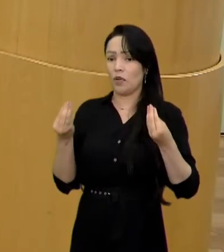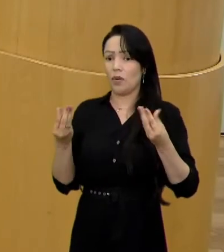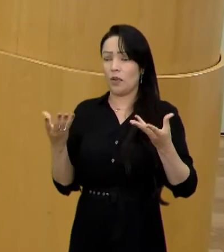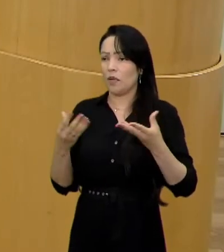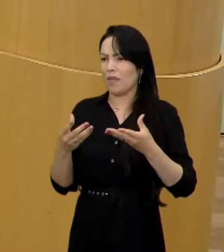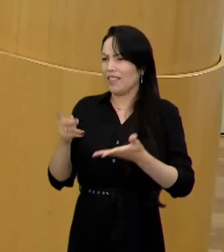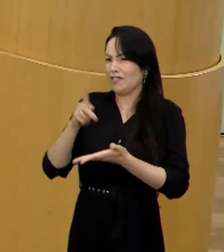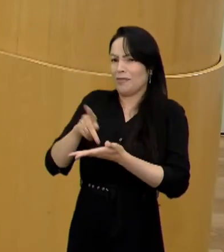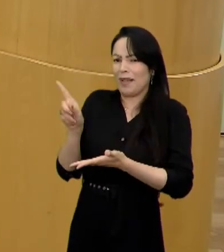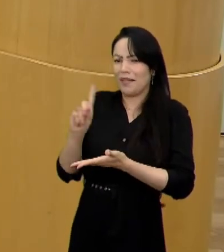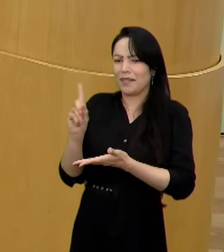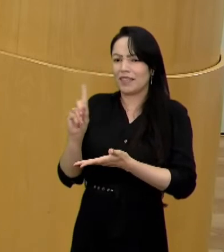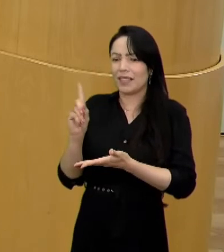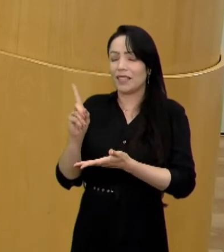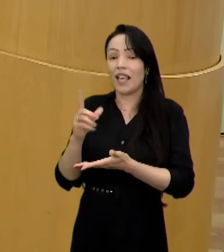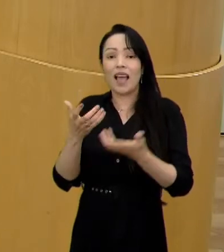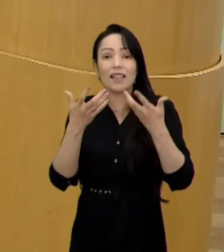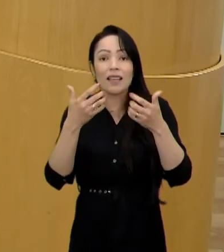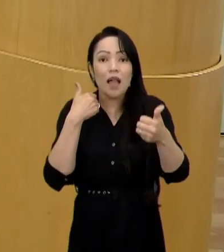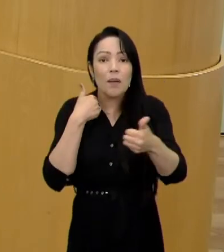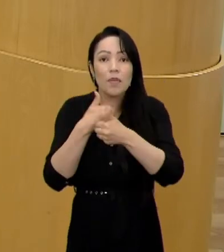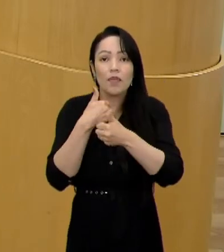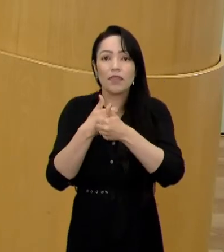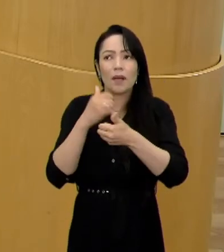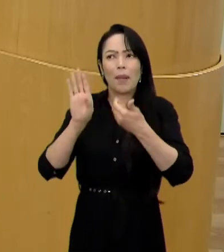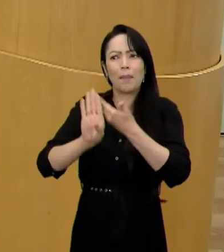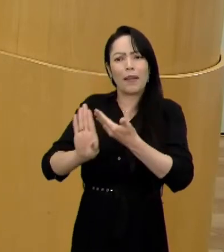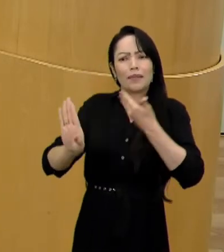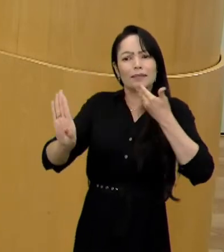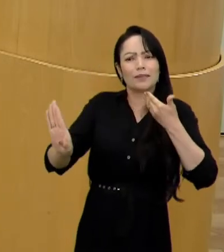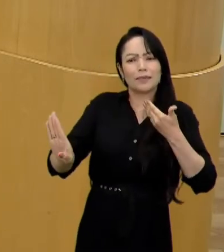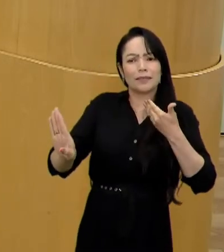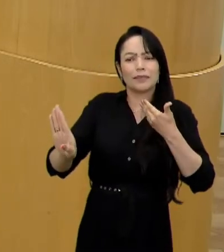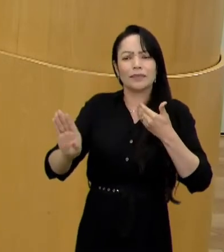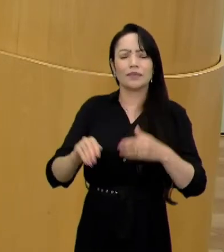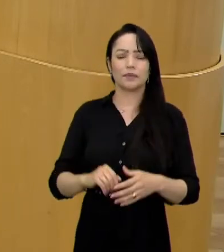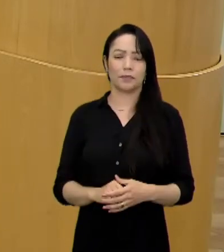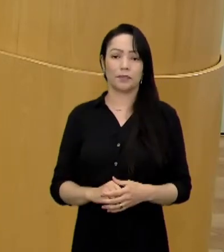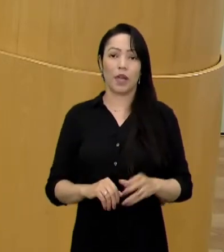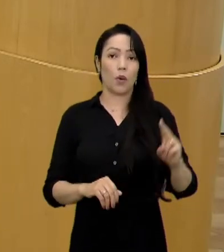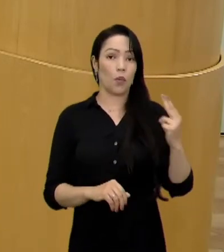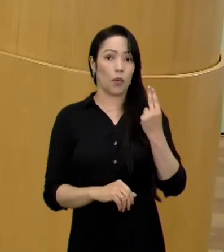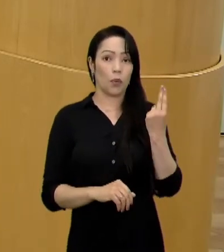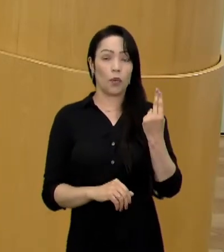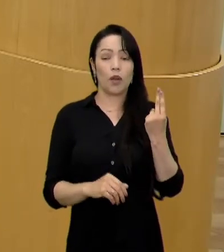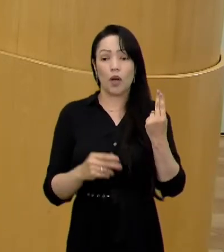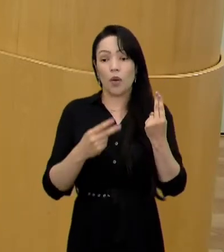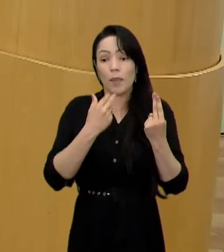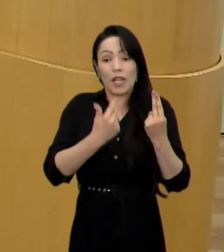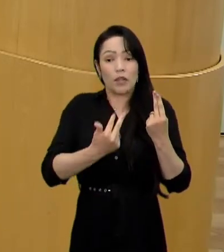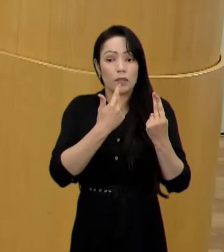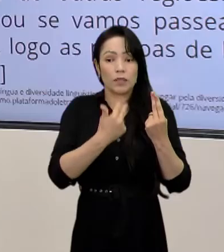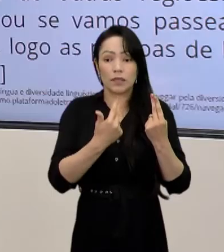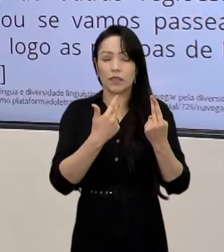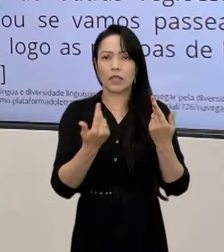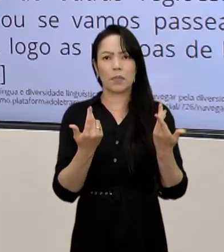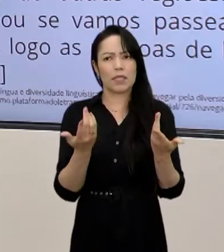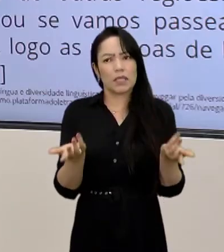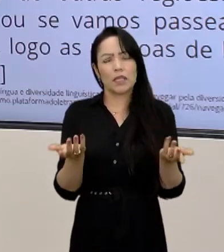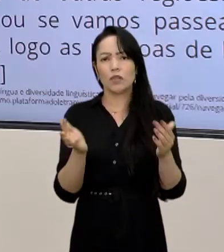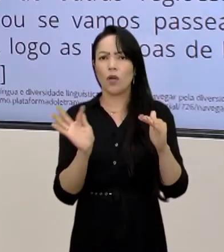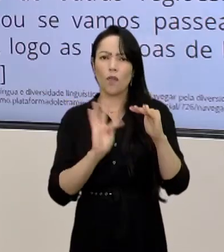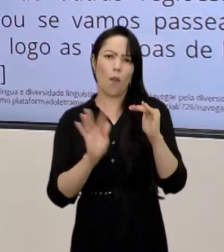não é real. Eles querem se aproximar, mas acabam se distanciando, né? Ou utilizam uma linguagem mais